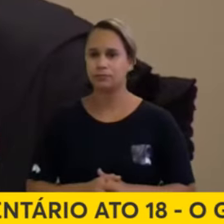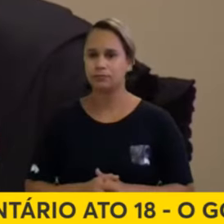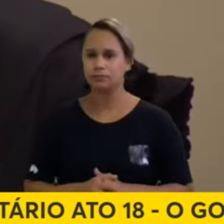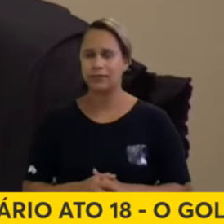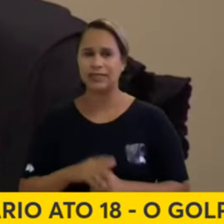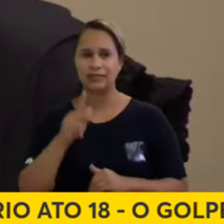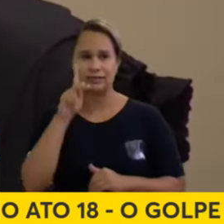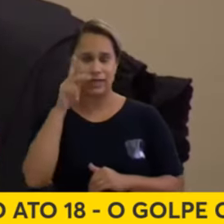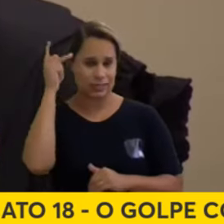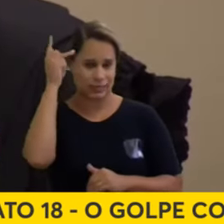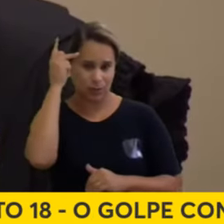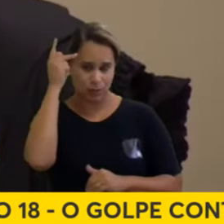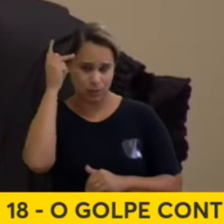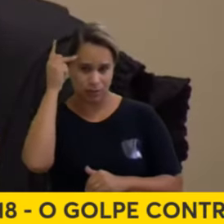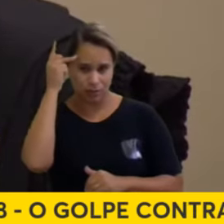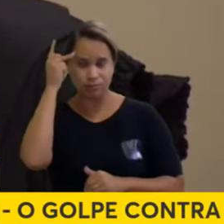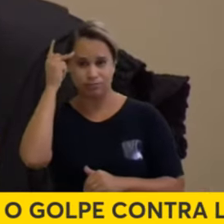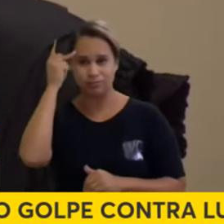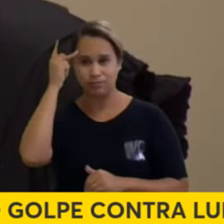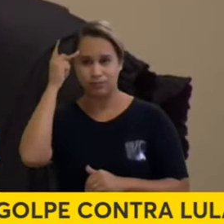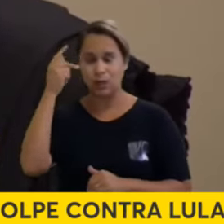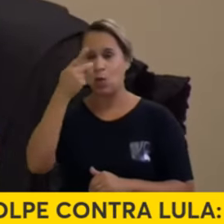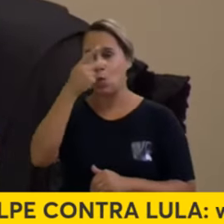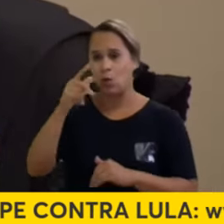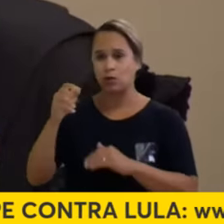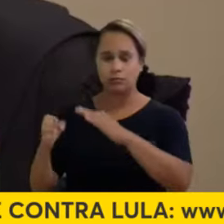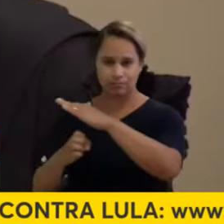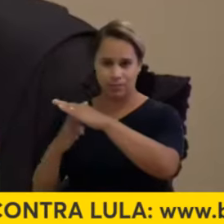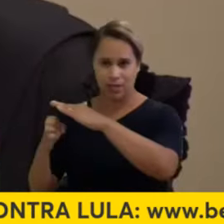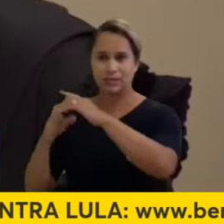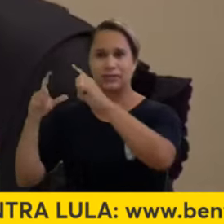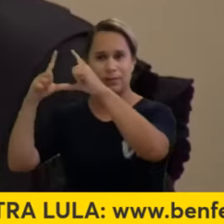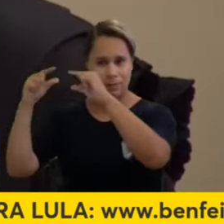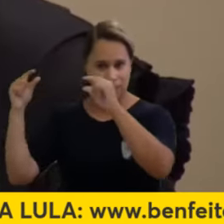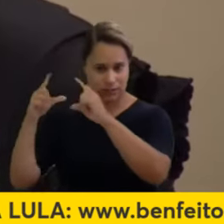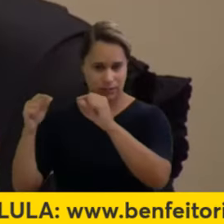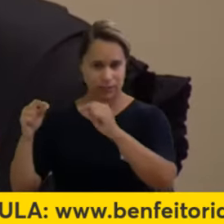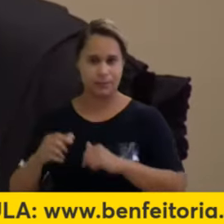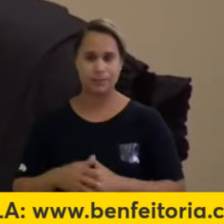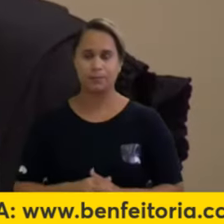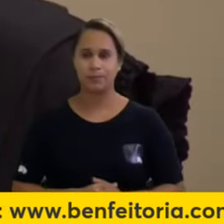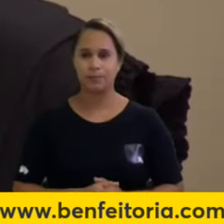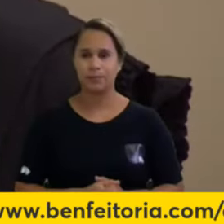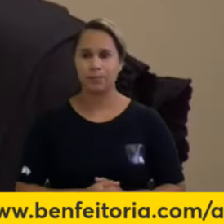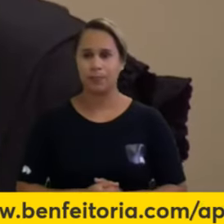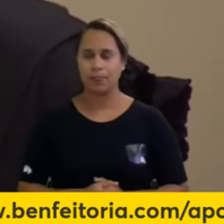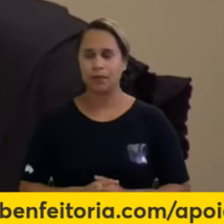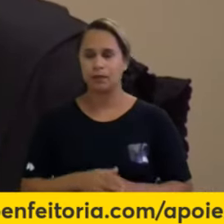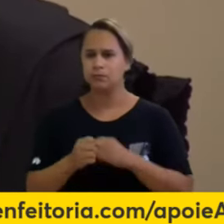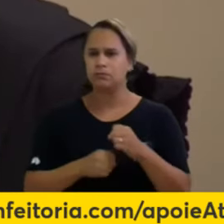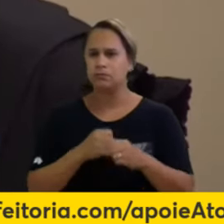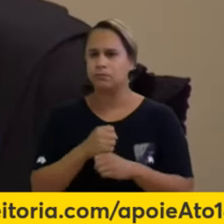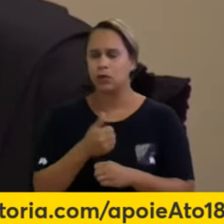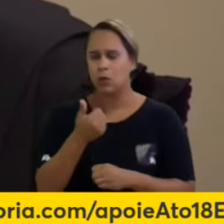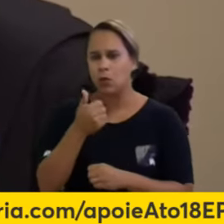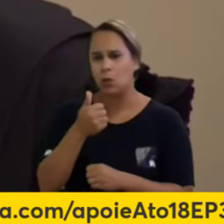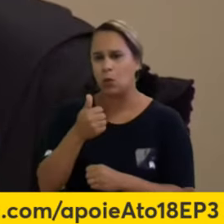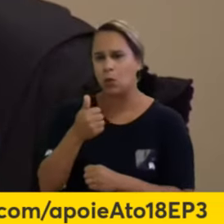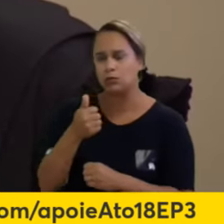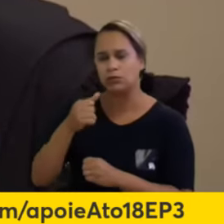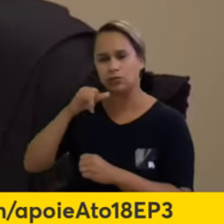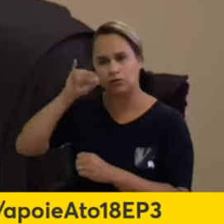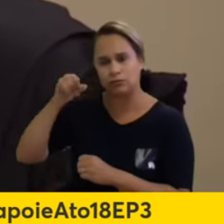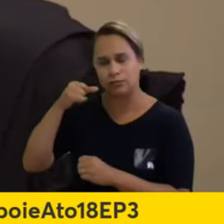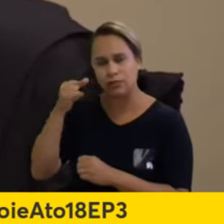e Esparta Segurança sediada em Brasília para o período de 11 a 33 de Janeiro de 2022 Por Exemplo foi locado um veículo blindado a ser